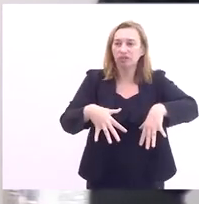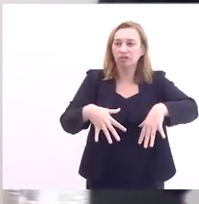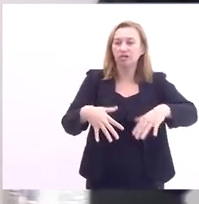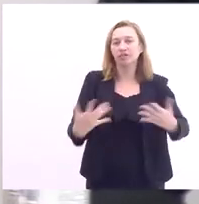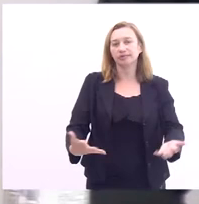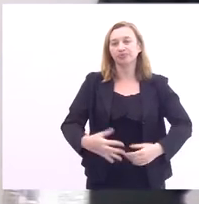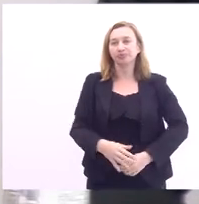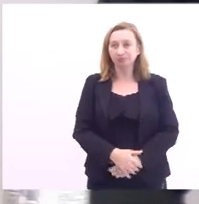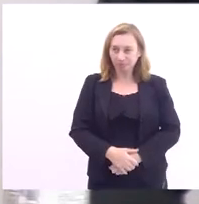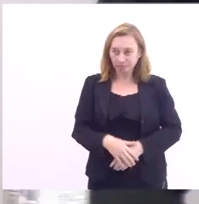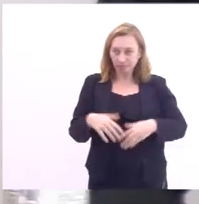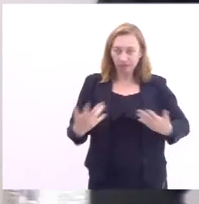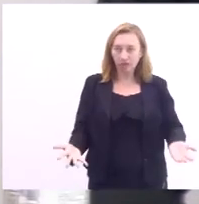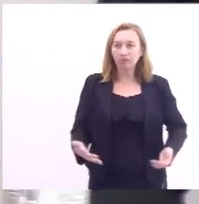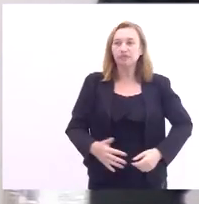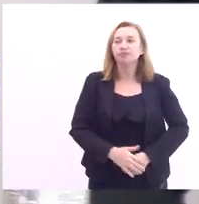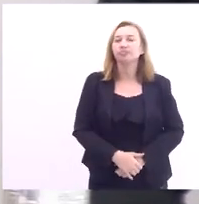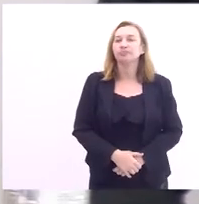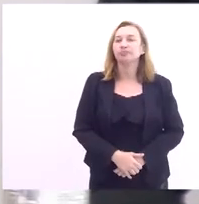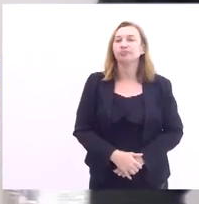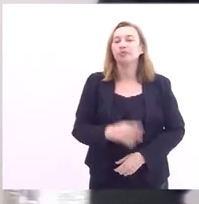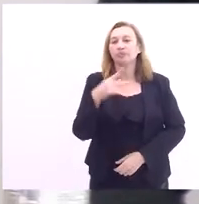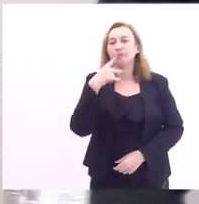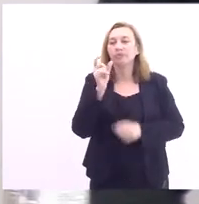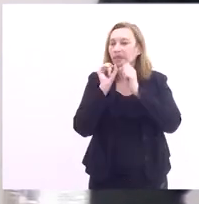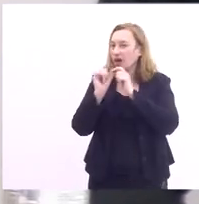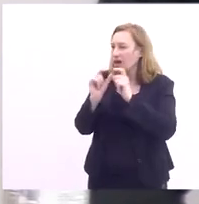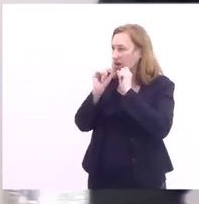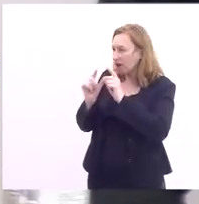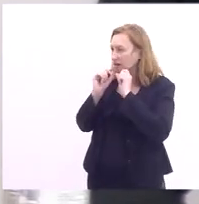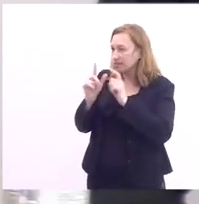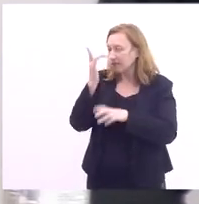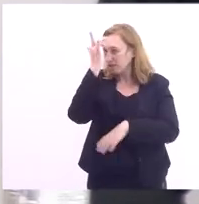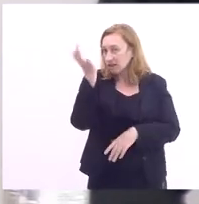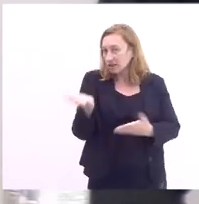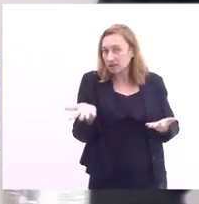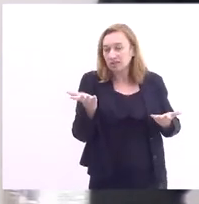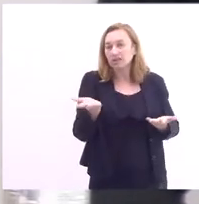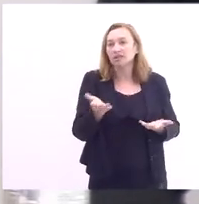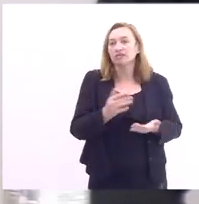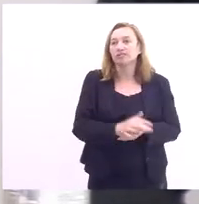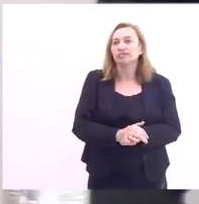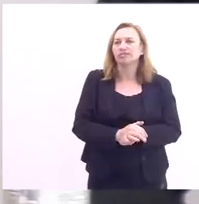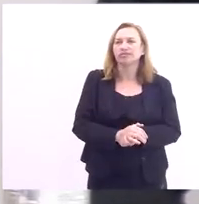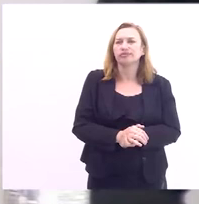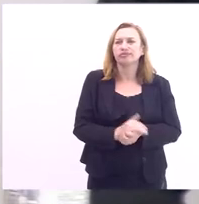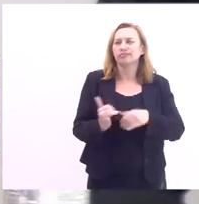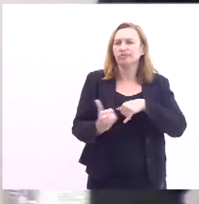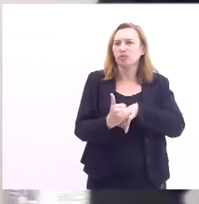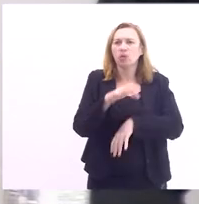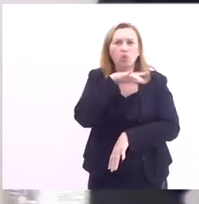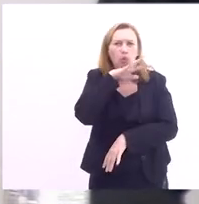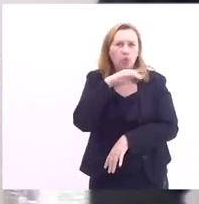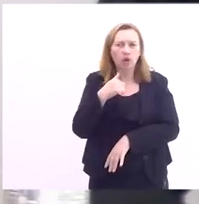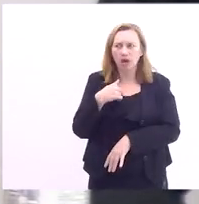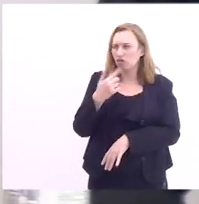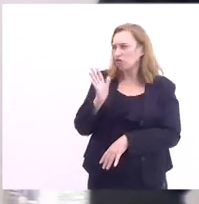loucura. Então, falar de reclamações é fácil. O atendimento é ruim, eu tenho exemplo